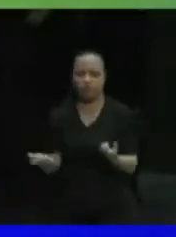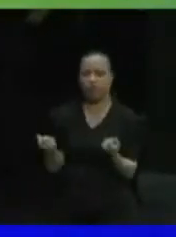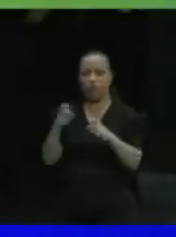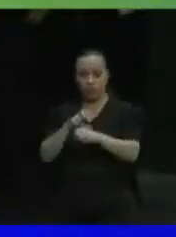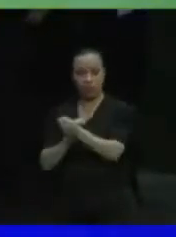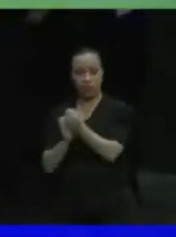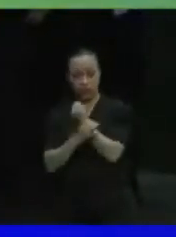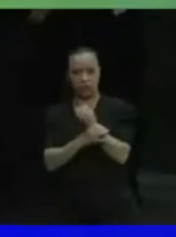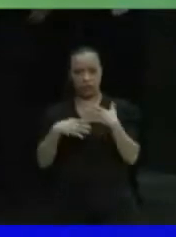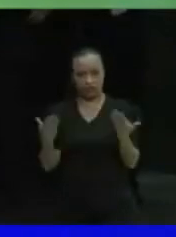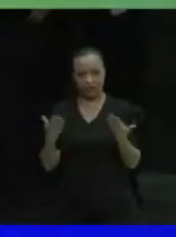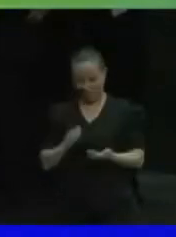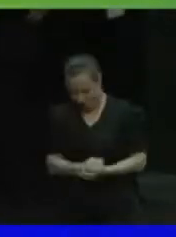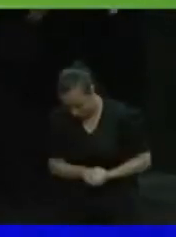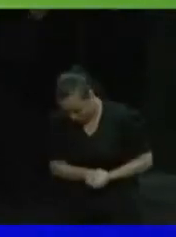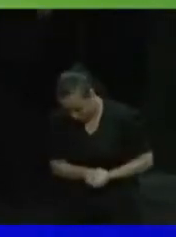sustentável.